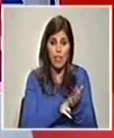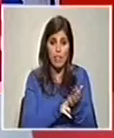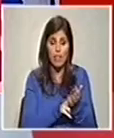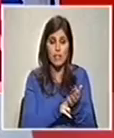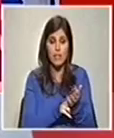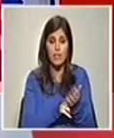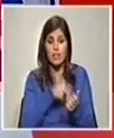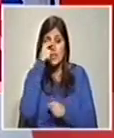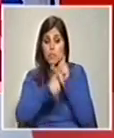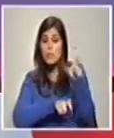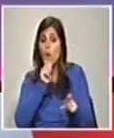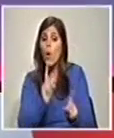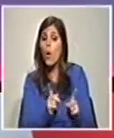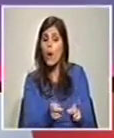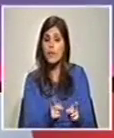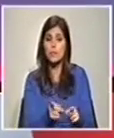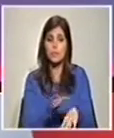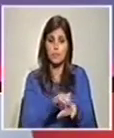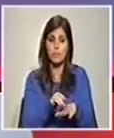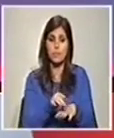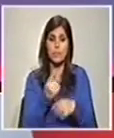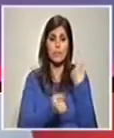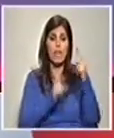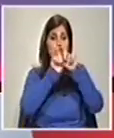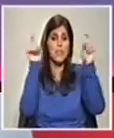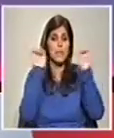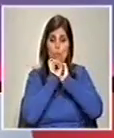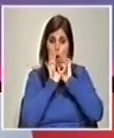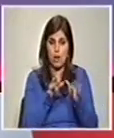Das populações que servem. Por isso é que eu digo, estão a convergir. Que muitas vezes as empresas não têm.